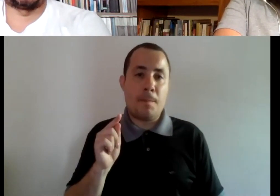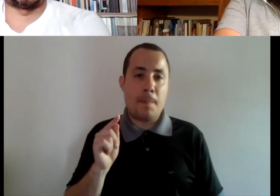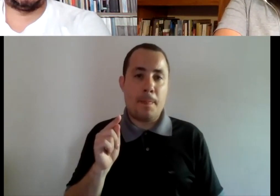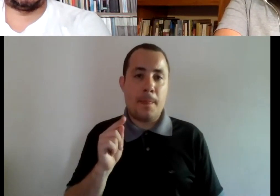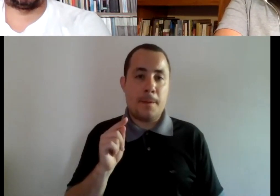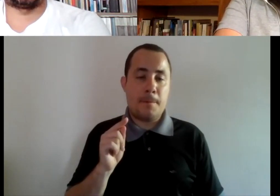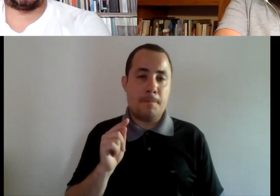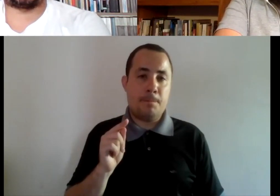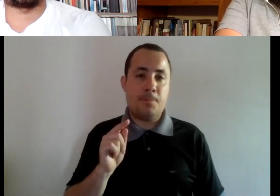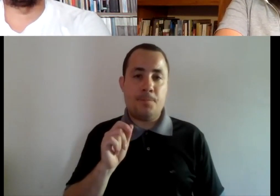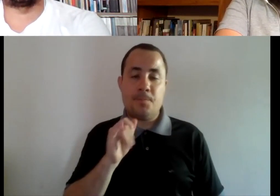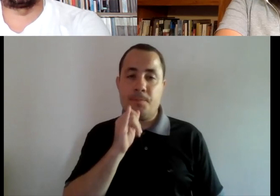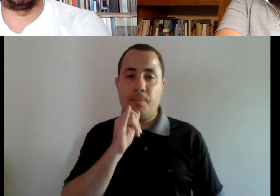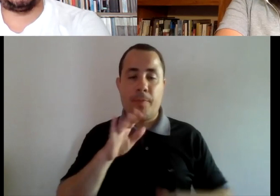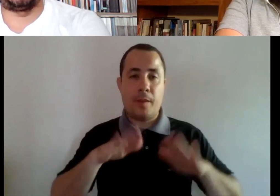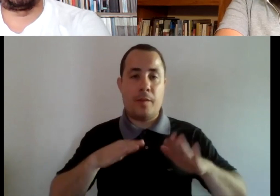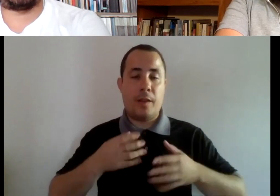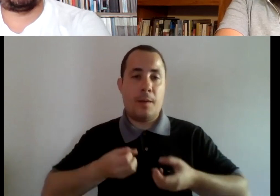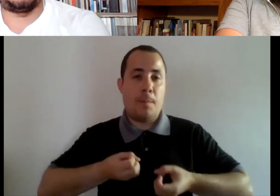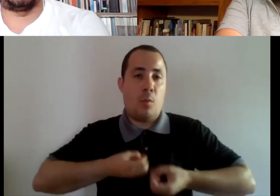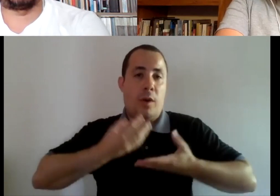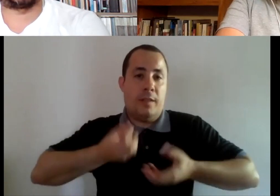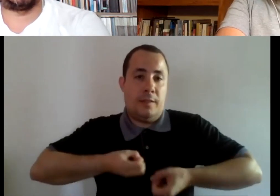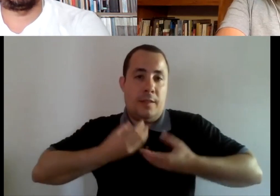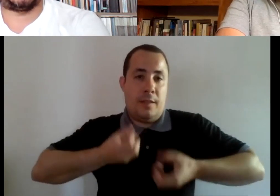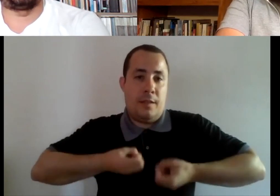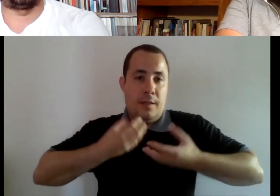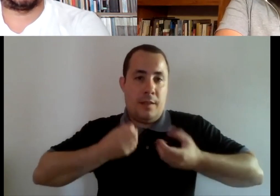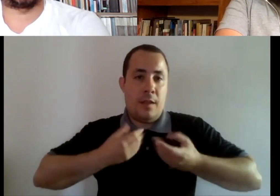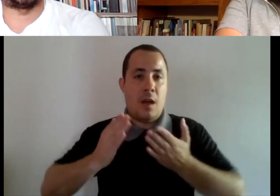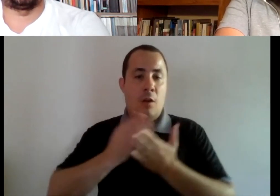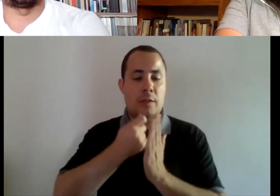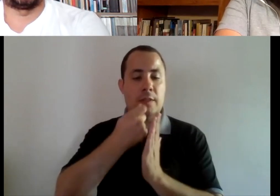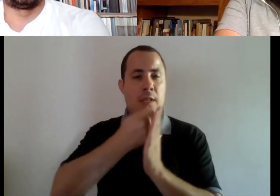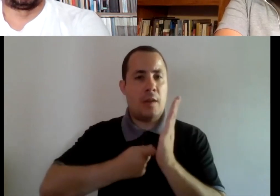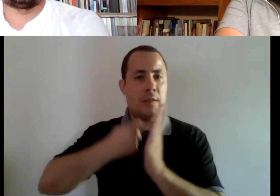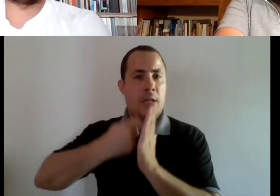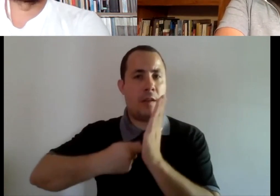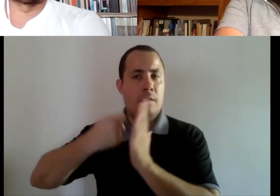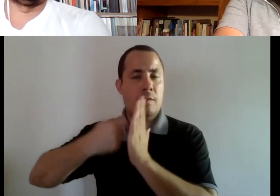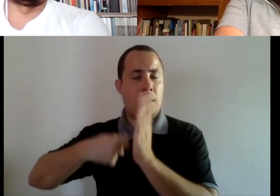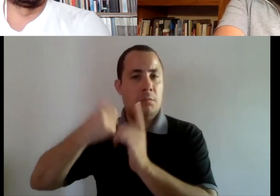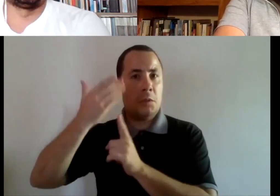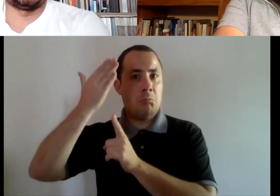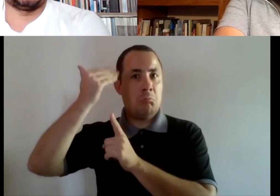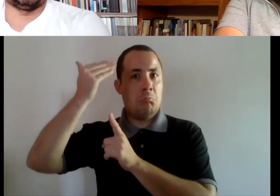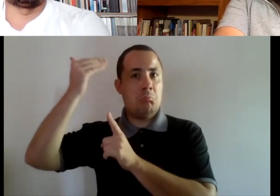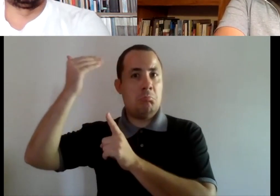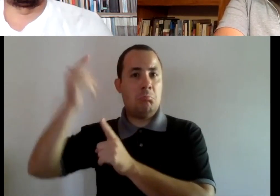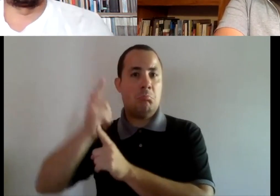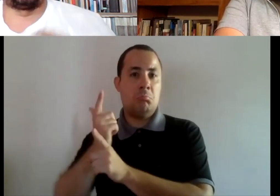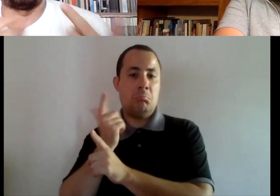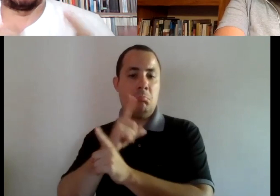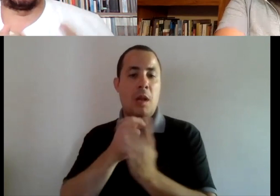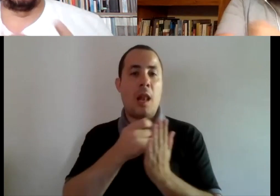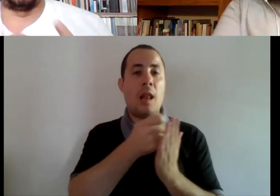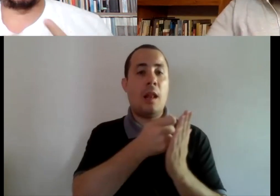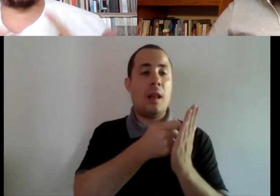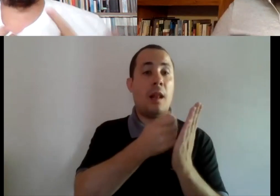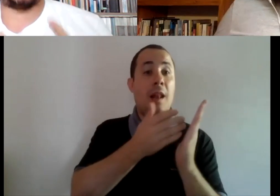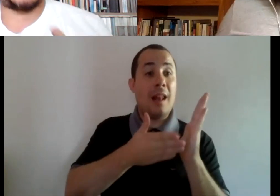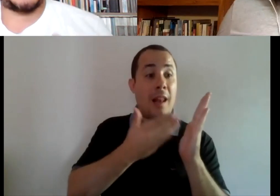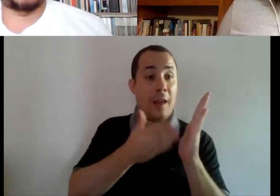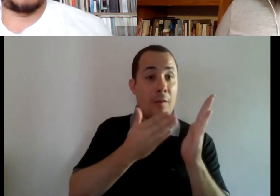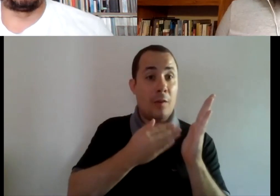Principalmente na poesia, de gente construindo uma fama, assim, uma reputação antes do livro. E do livro, o primeiro livro